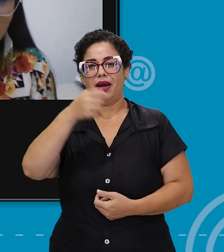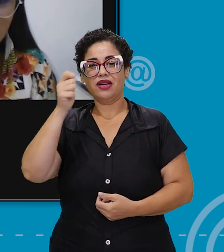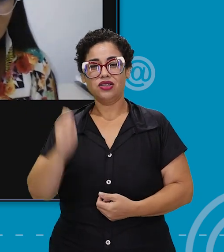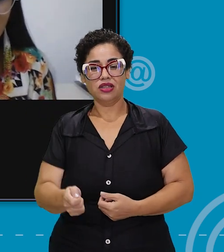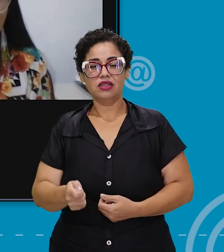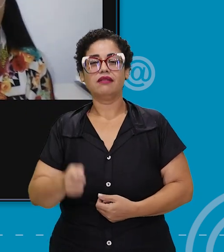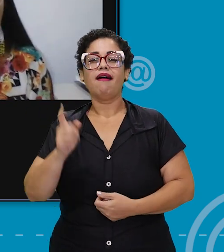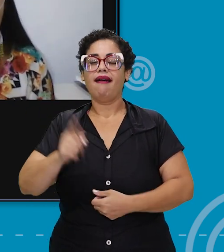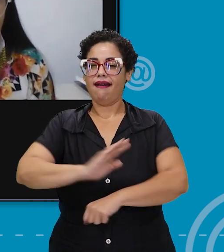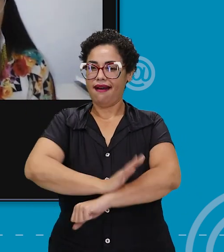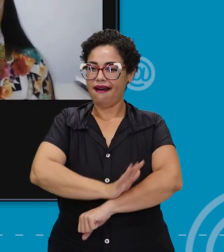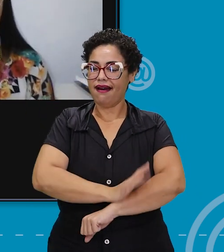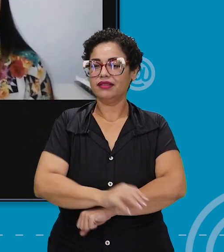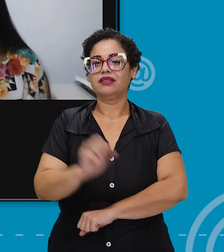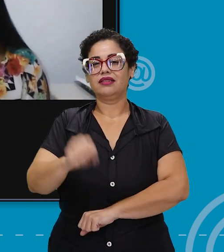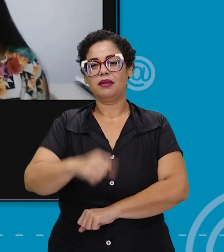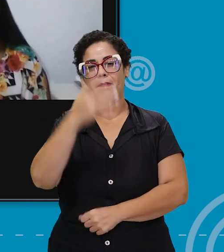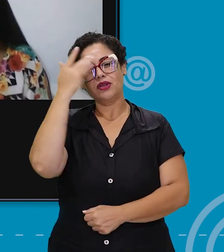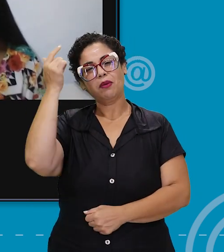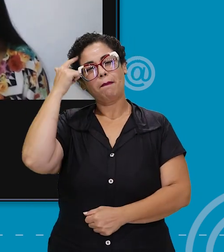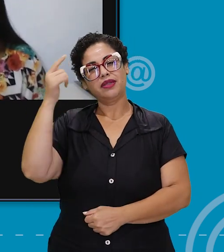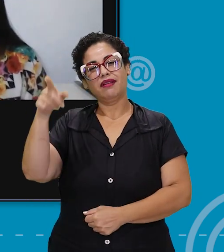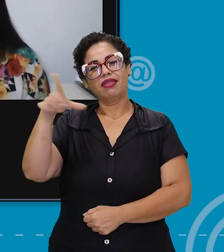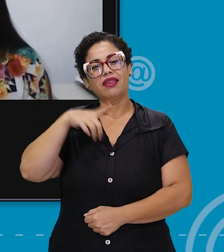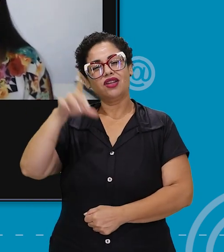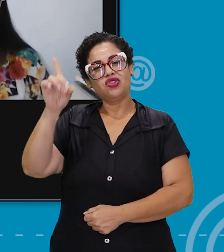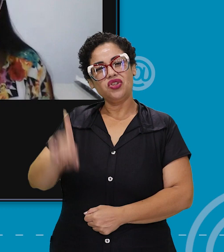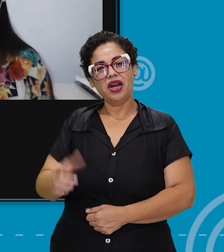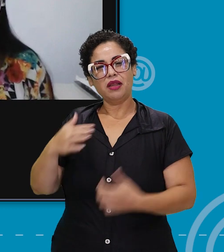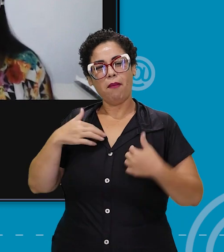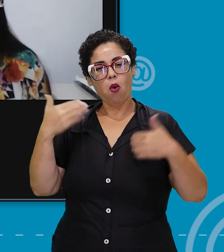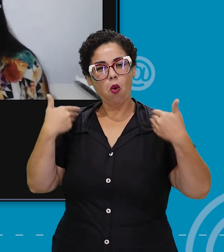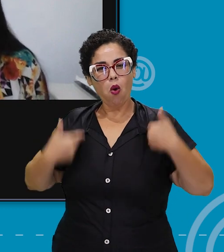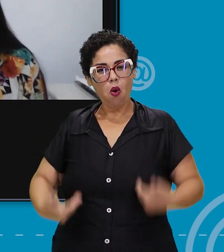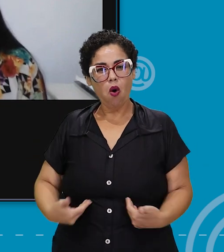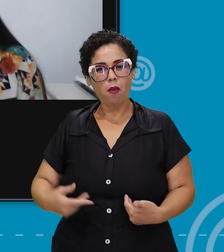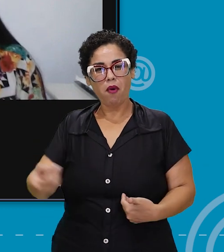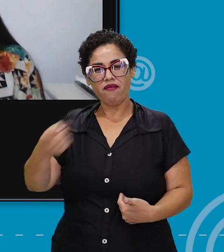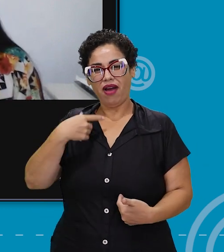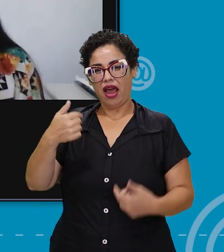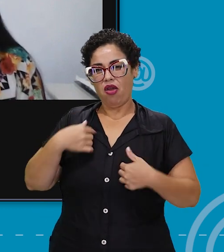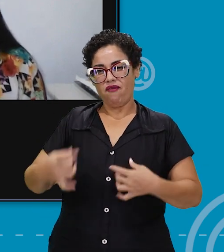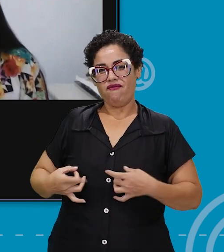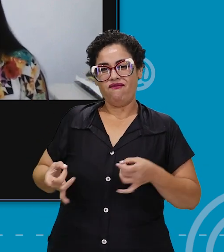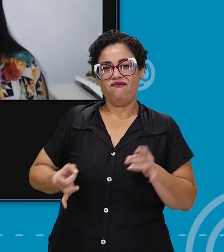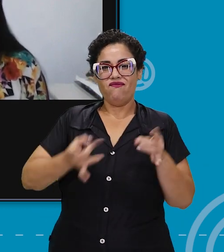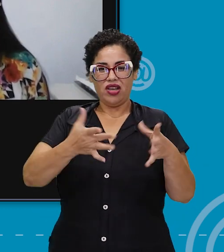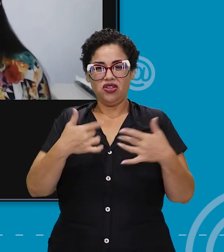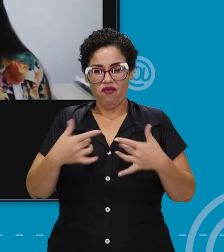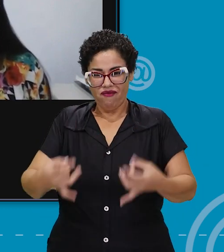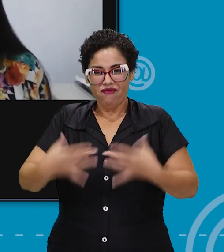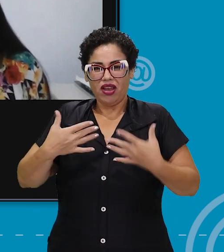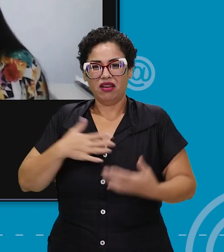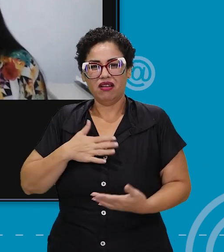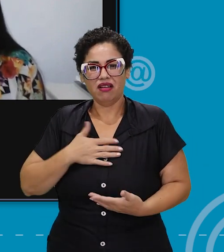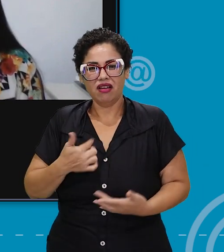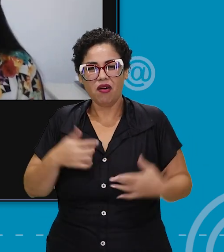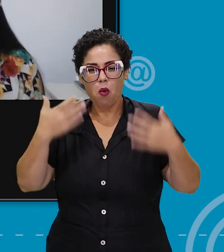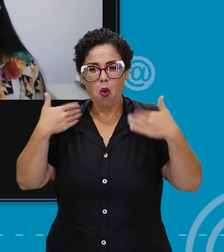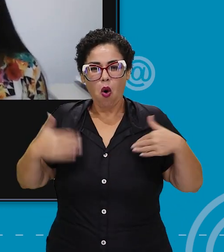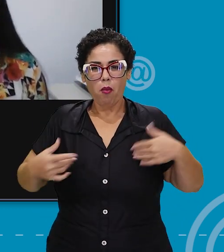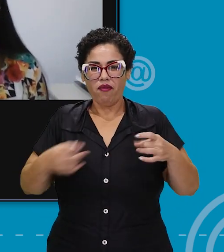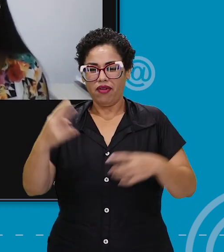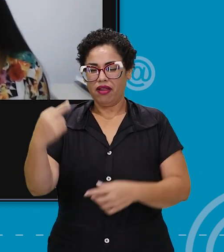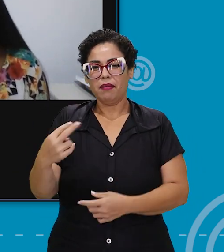ser machista, é muito racista, né? Tipo, a pessoa achar que ela tem um direito sobre o meu corpo, inclusive de sugerir que eu tenho que ser vendida, né? Como